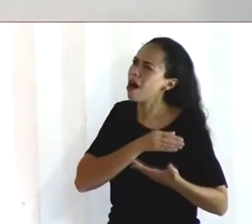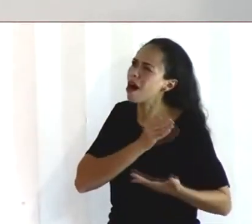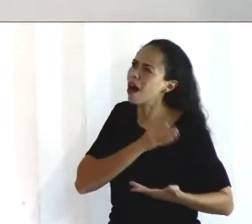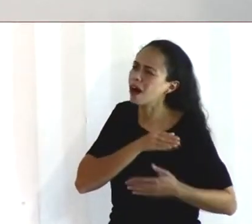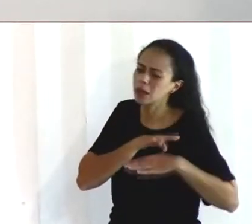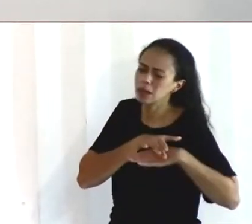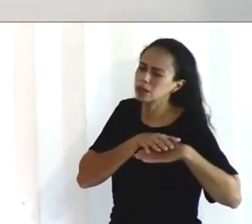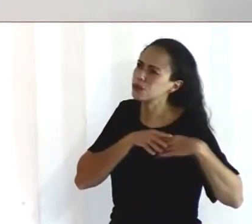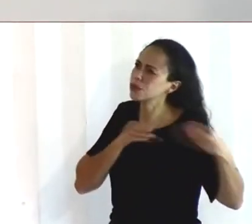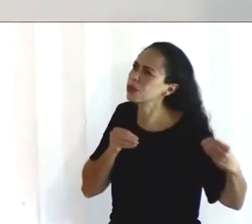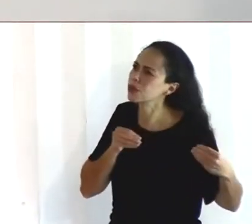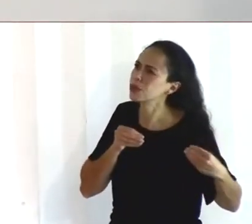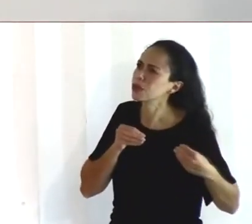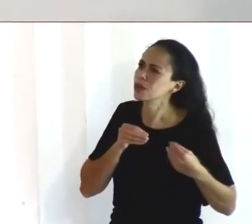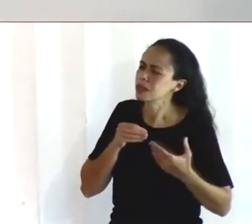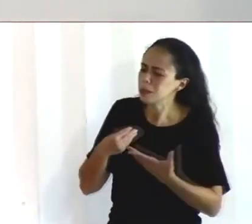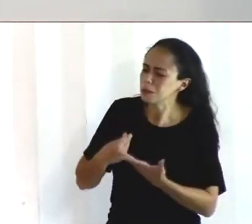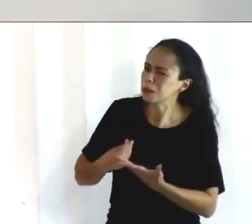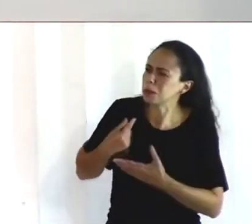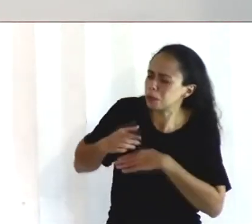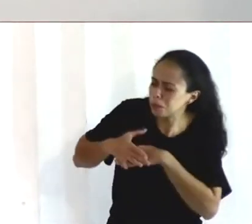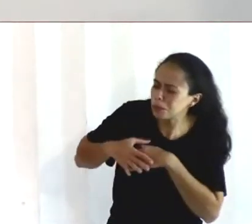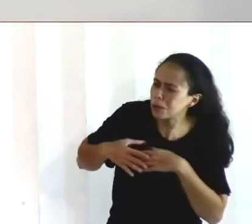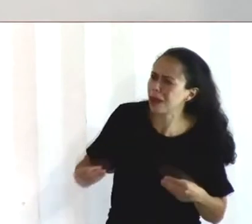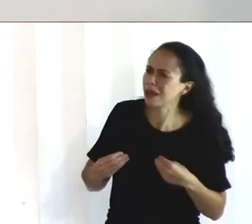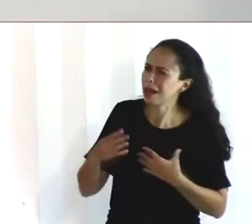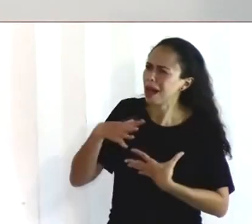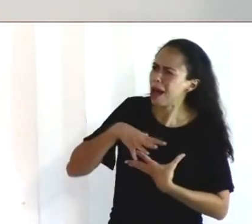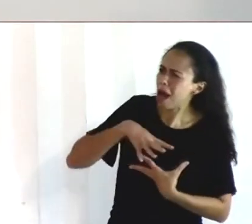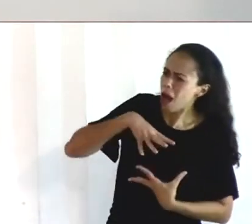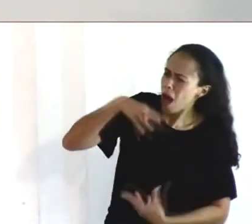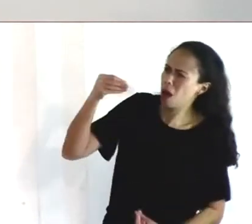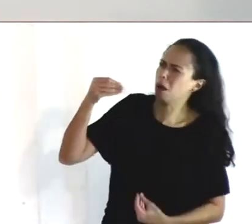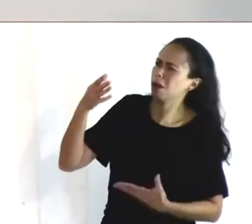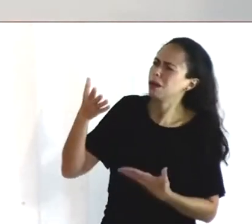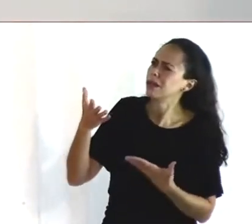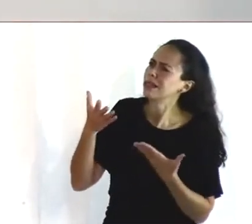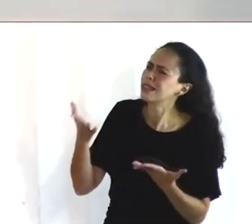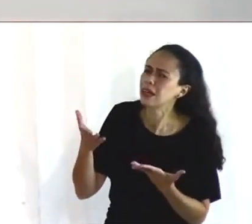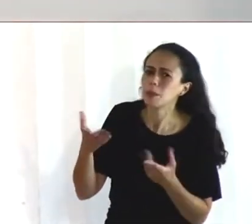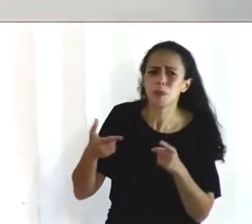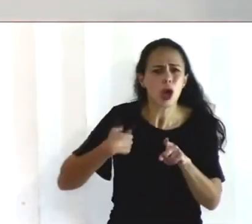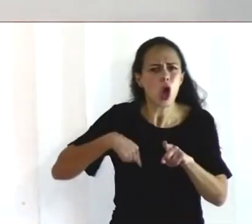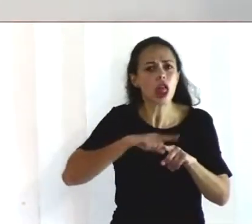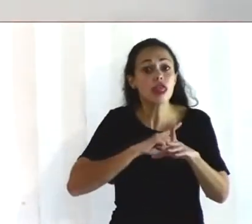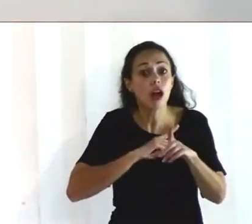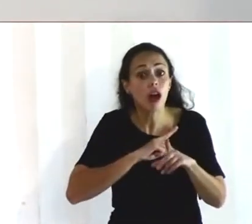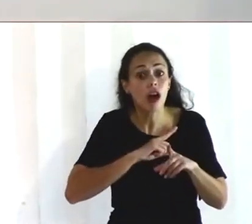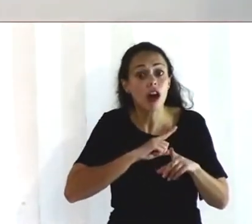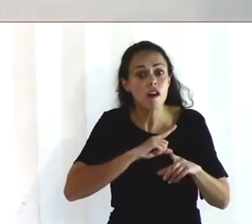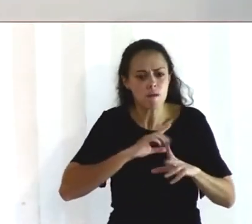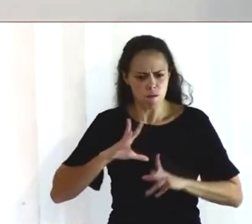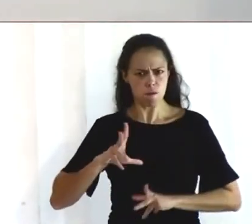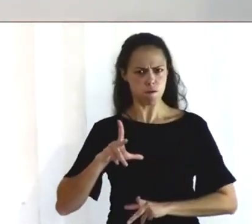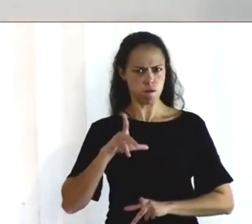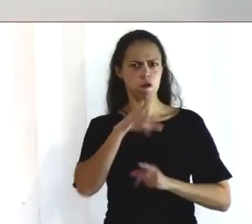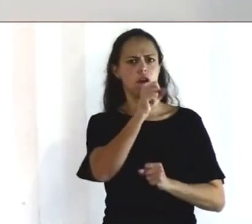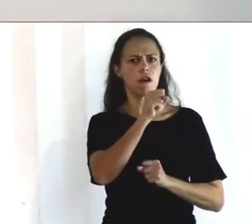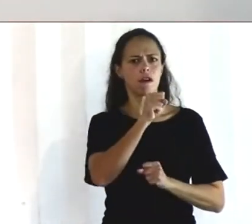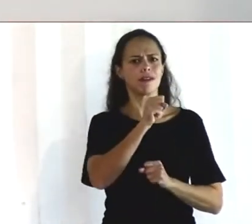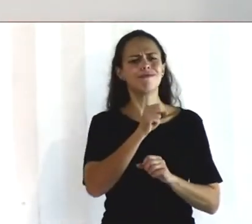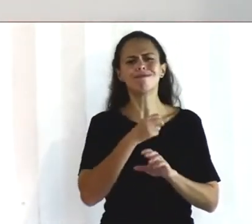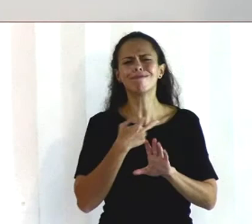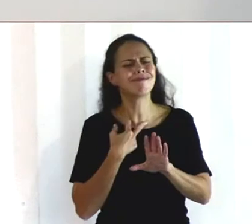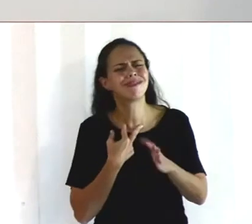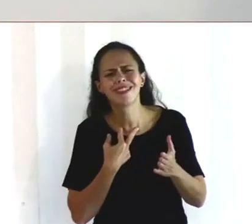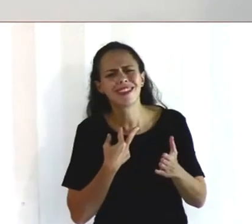creio que nós não temos força para enfrentar o Espírito Santo de Deus e falar: o Espírito me mostra, mas eu resisto. Eu